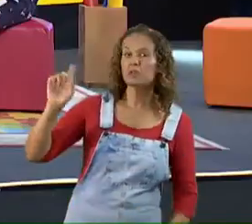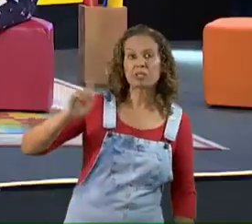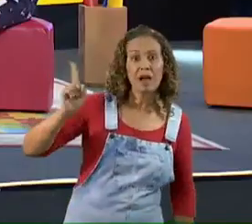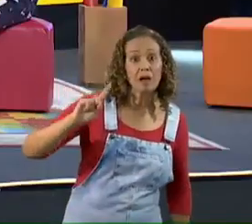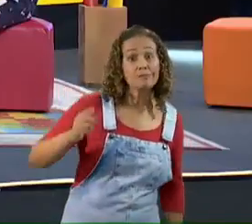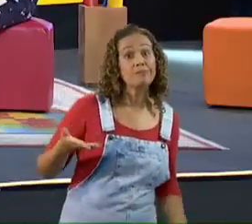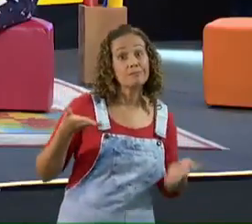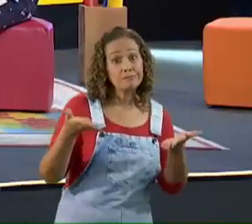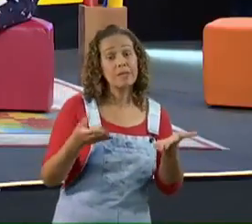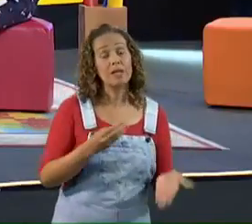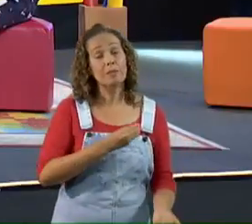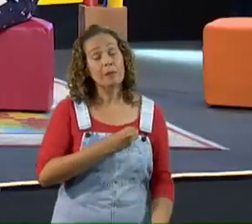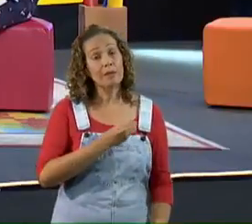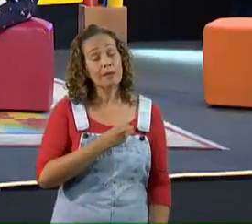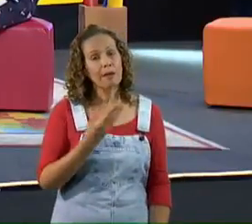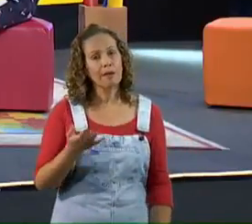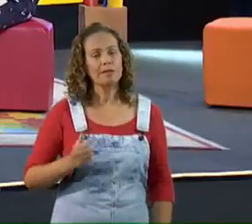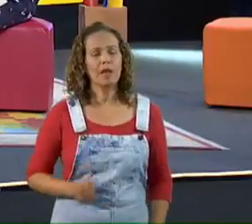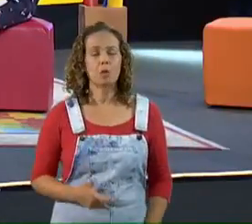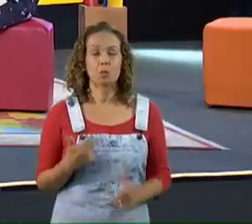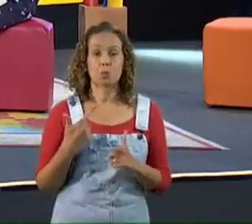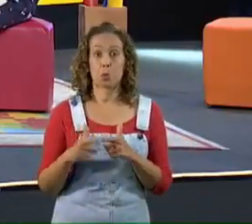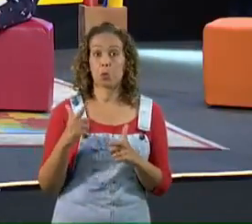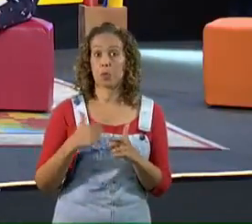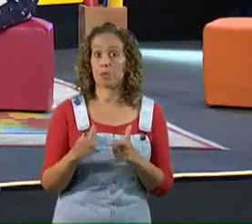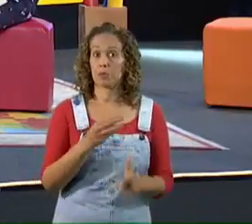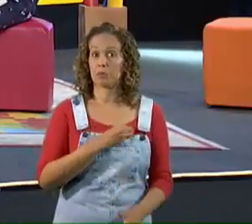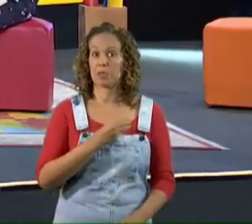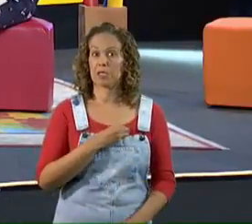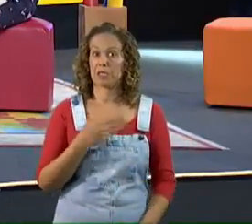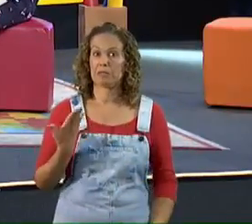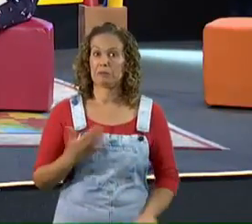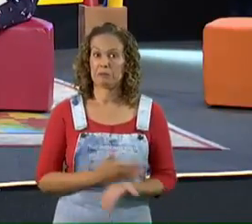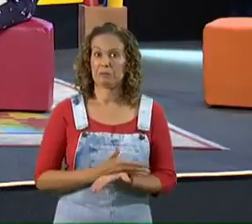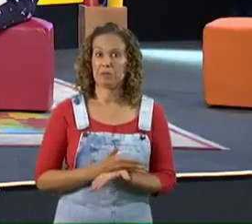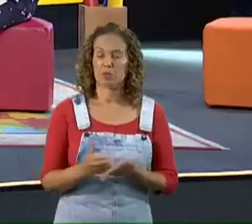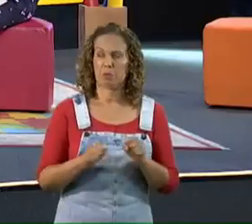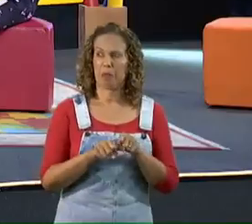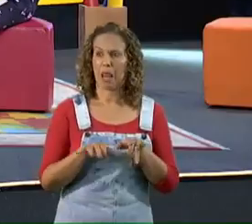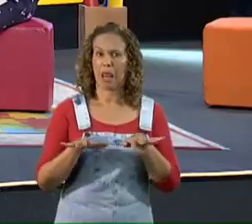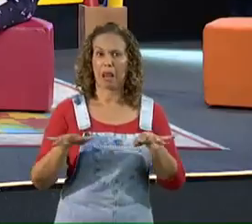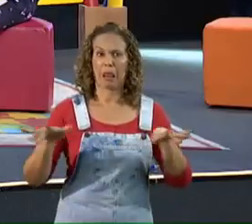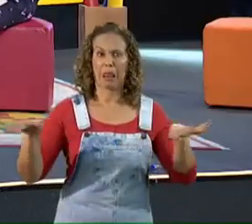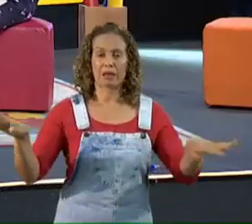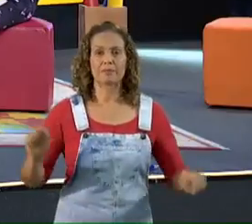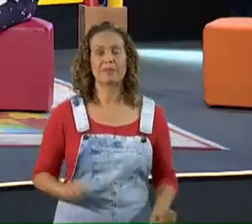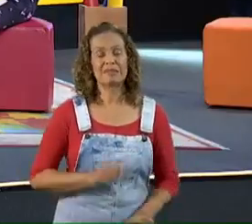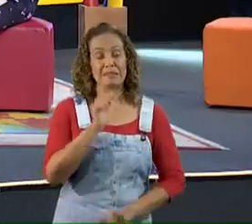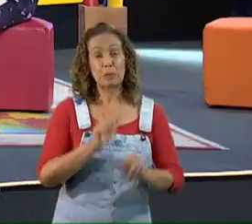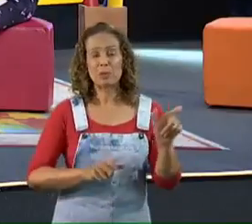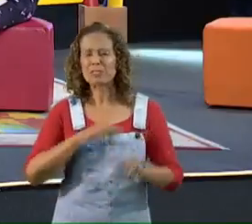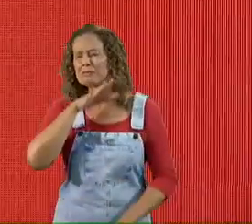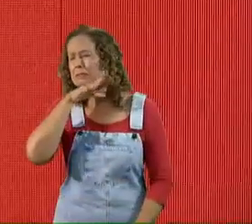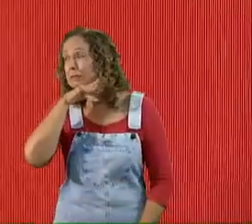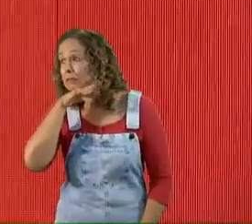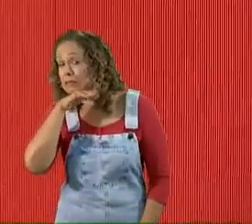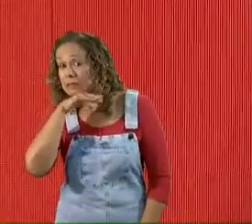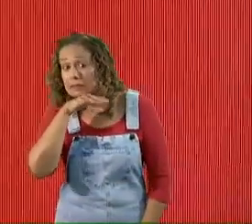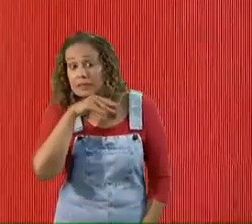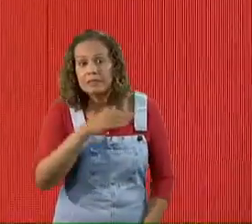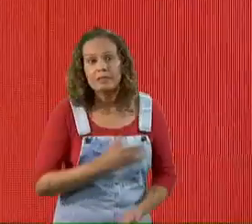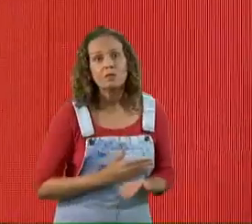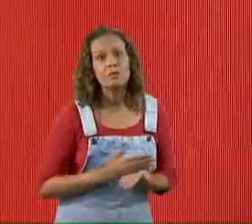E depois que esse problema entrou no mundo, muitas coisas terríveis começaram a acontecer. Sabe o